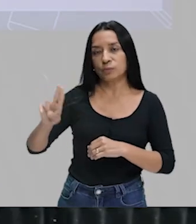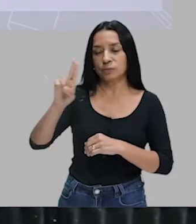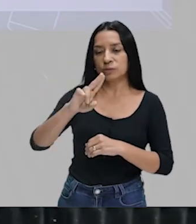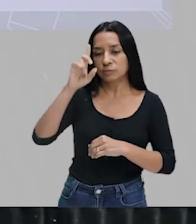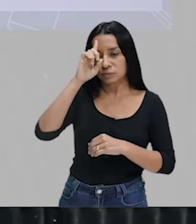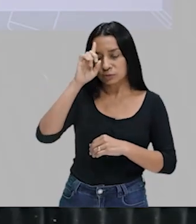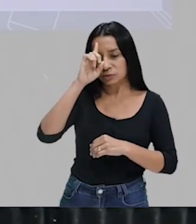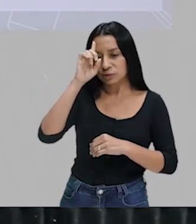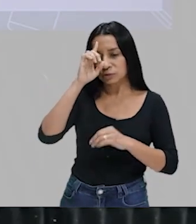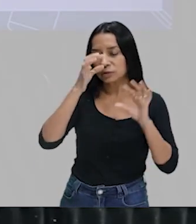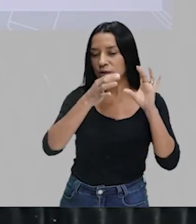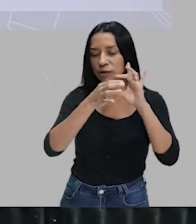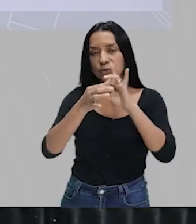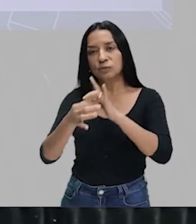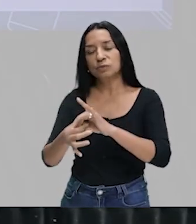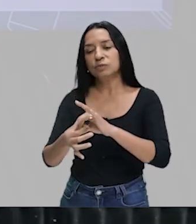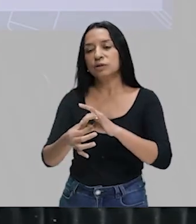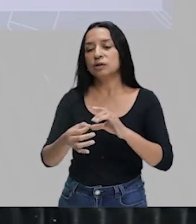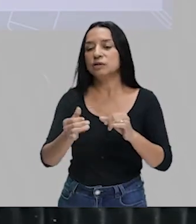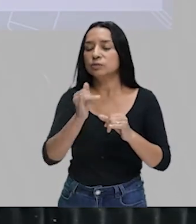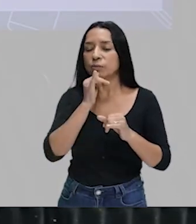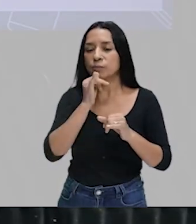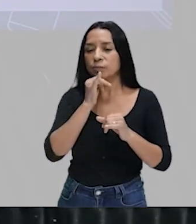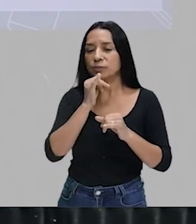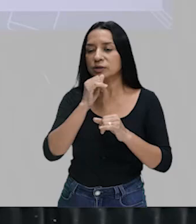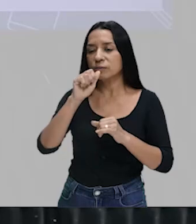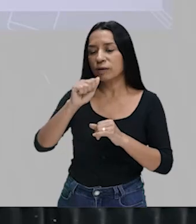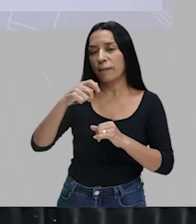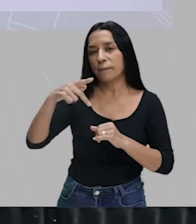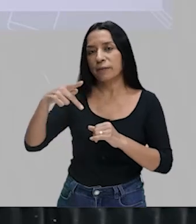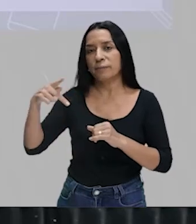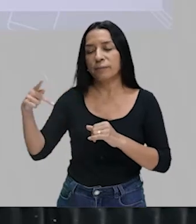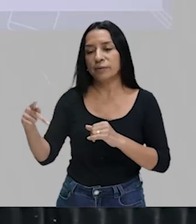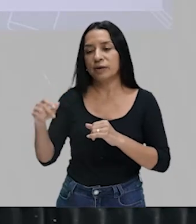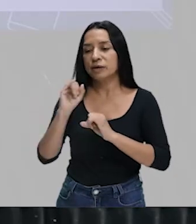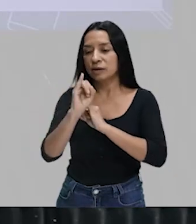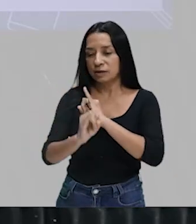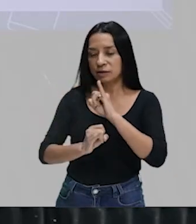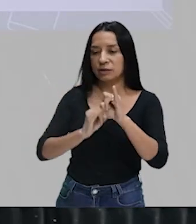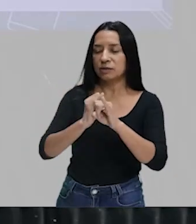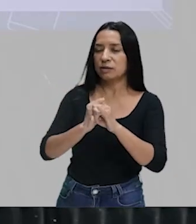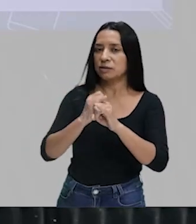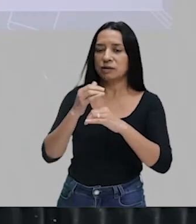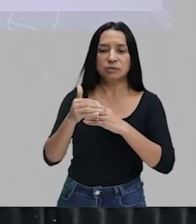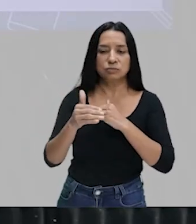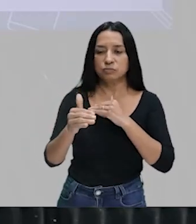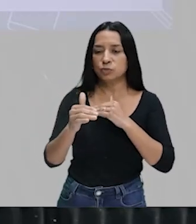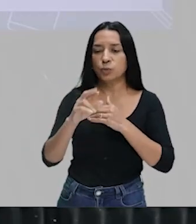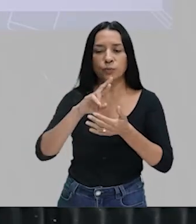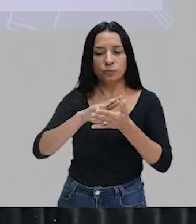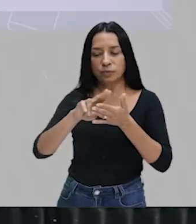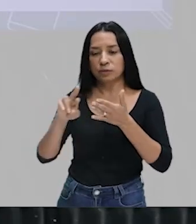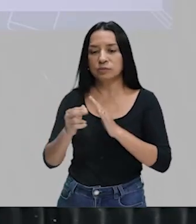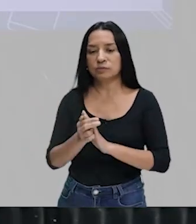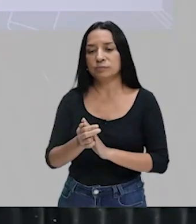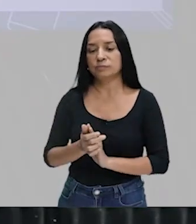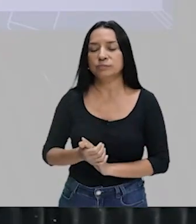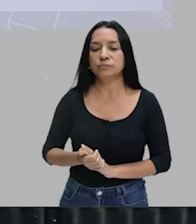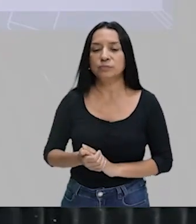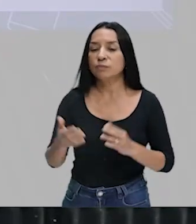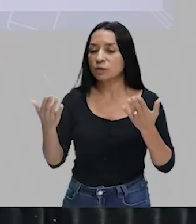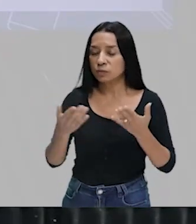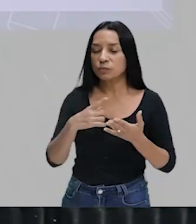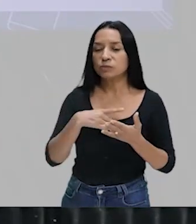dia, nesses contextos de, por exemplo, aplicativos, de internet e assim por diante. Bom, nosso roteiro de hoje, então, nós vamos